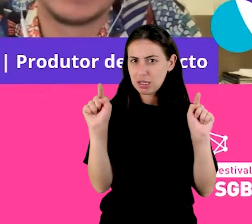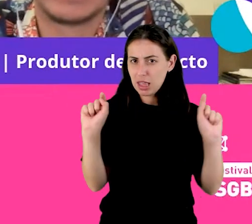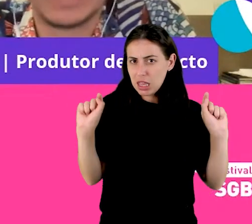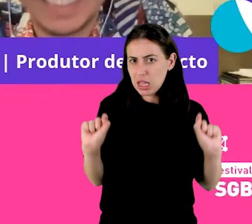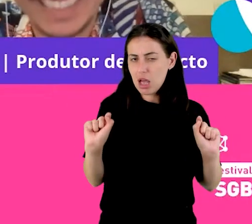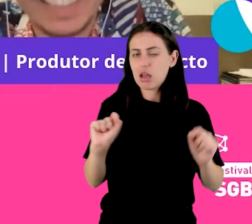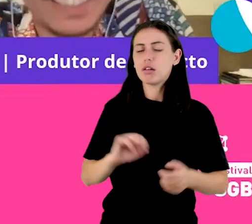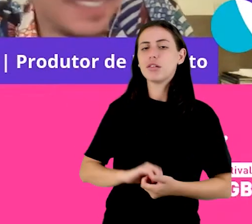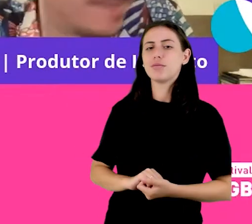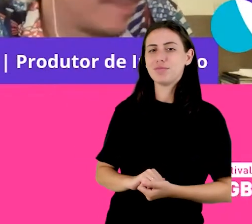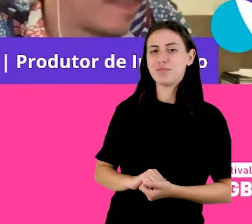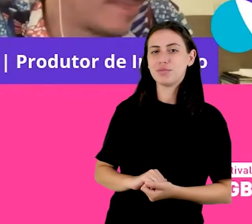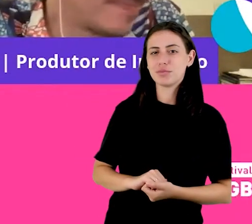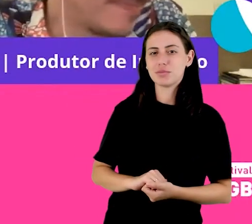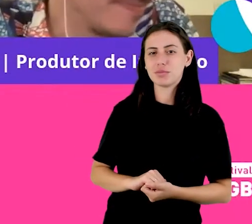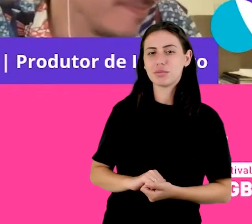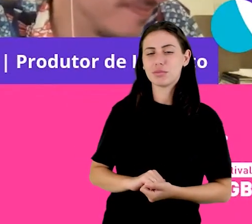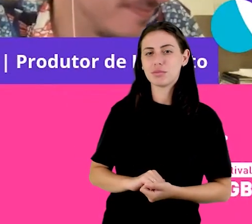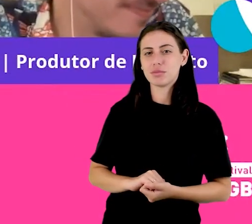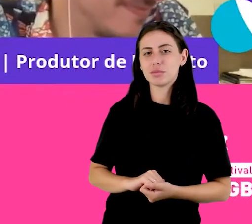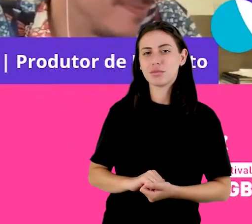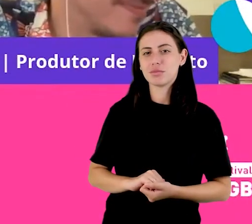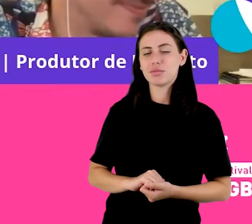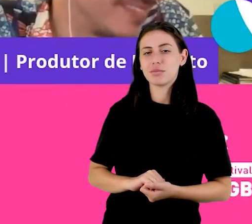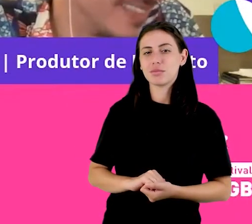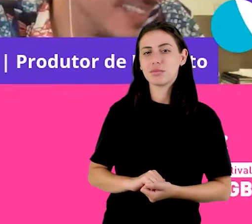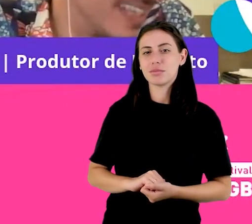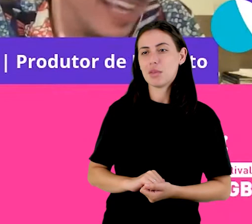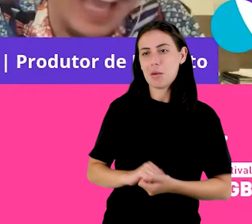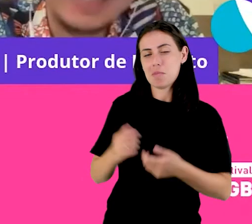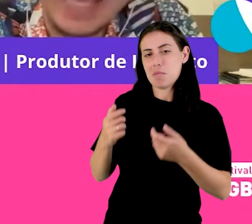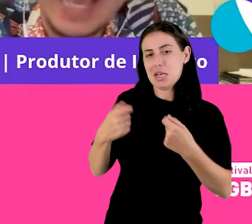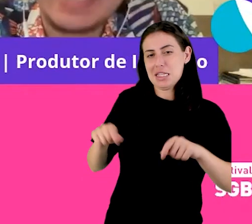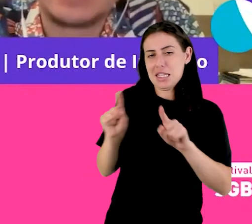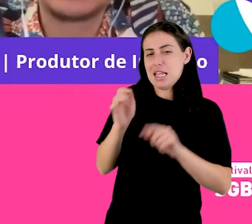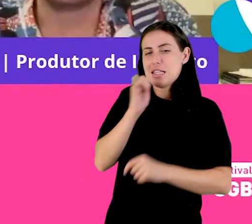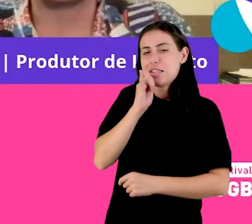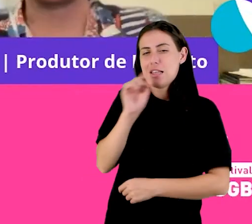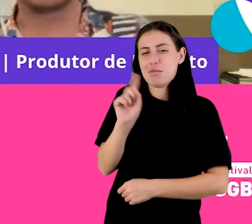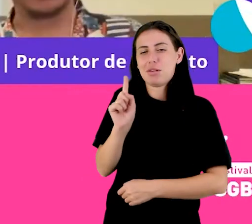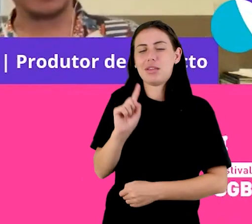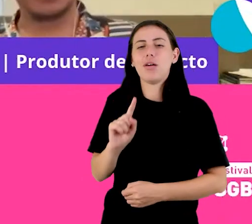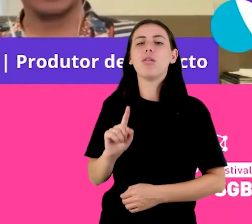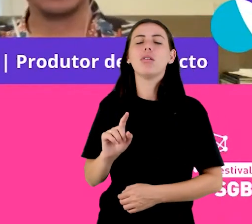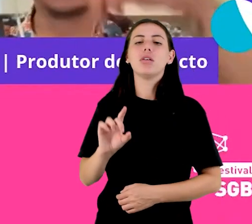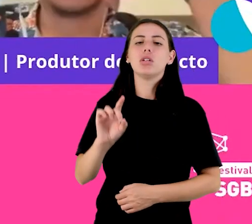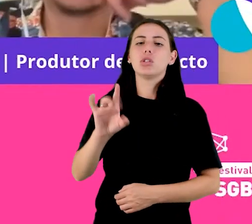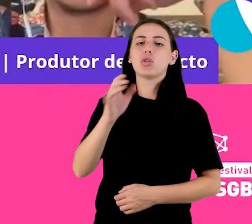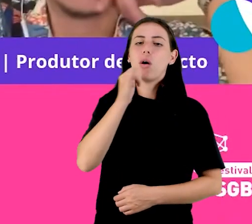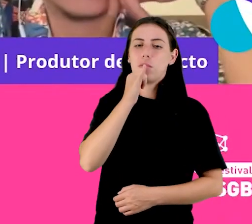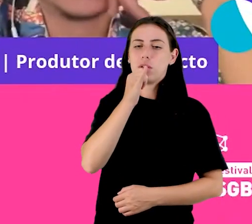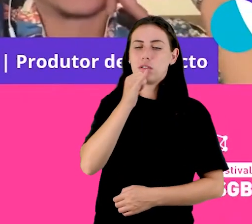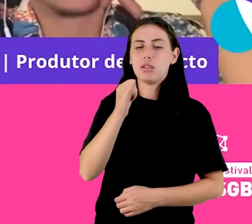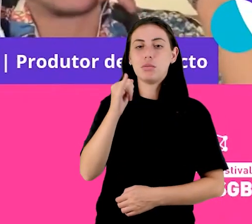se ele não tem o que você acha? Tá, Essa vou é a tirar até grande um exemplo, questão. assim, não é nem um exemplo,